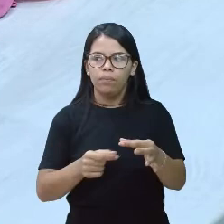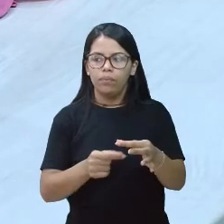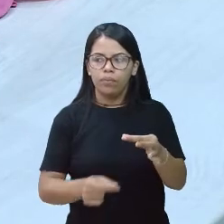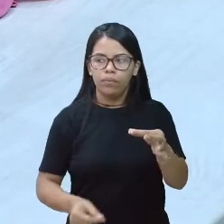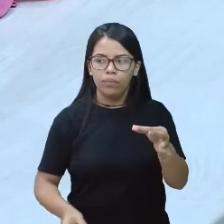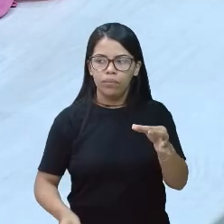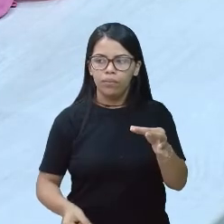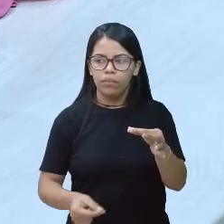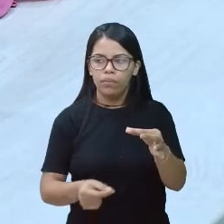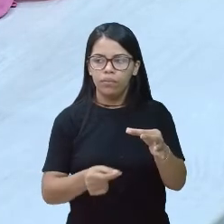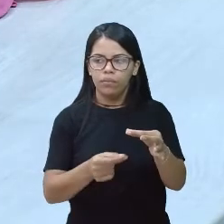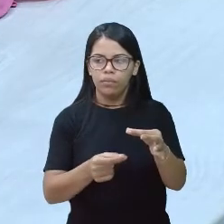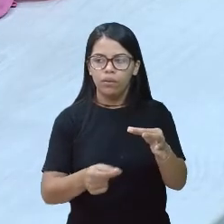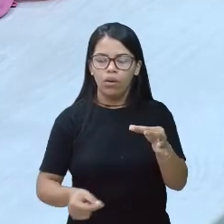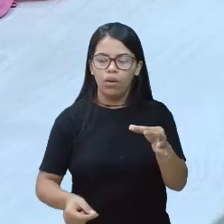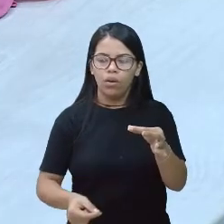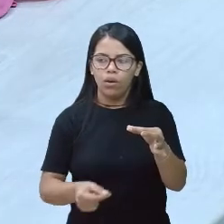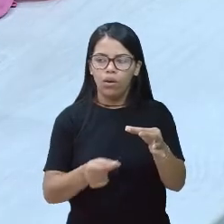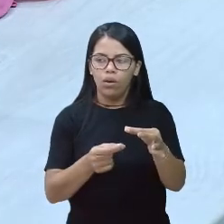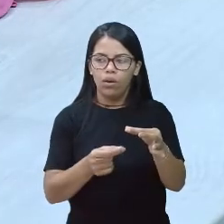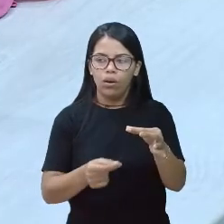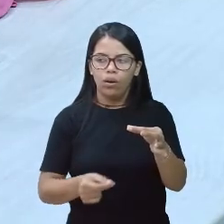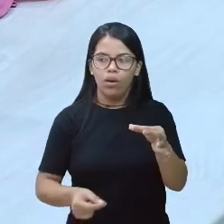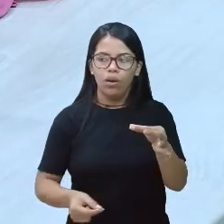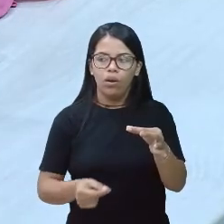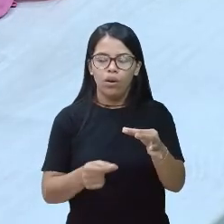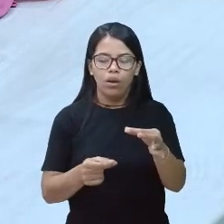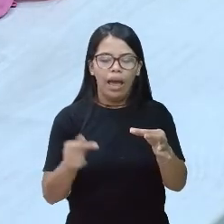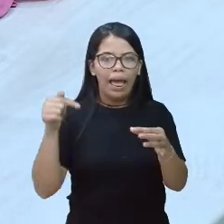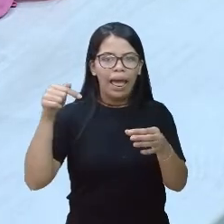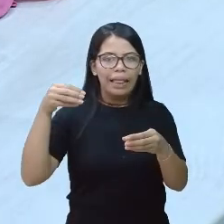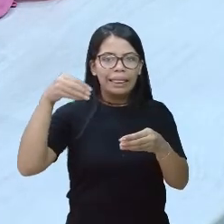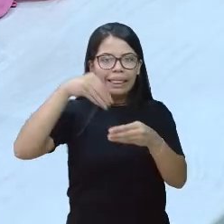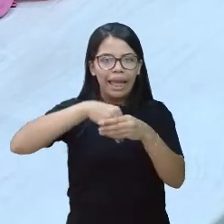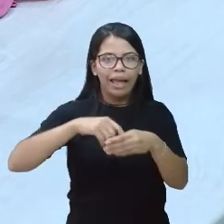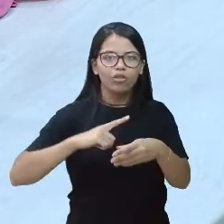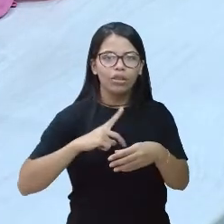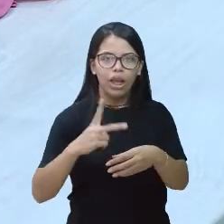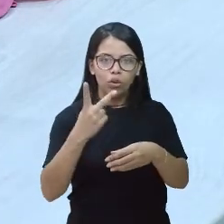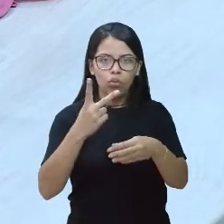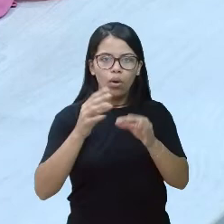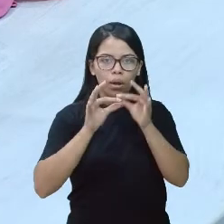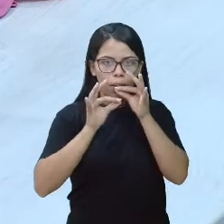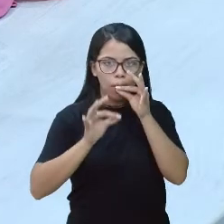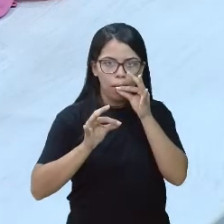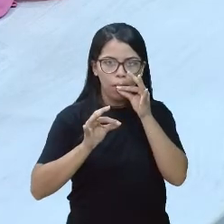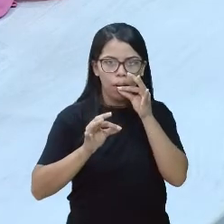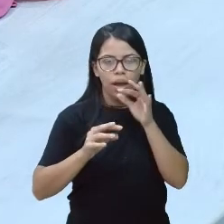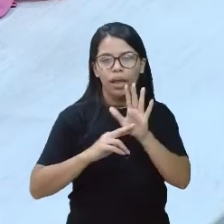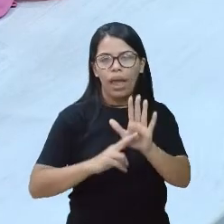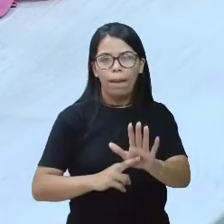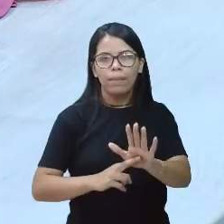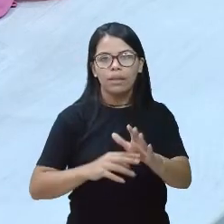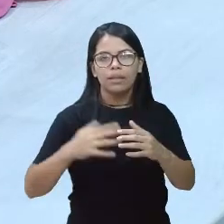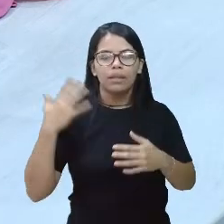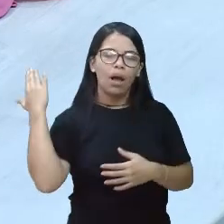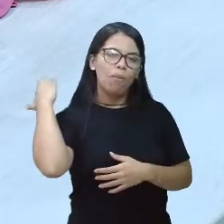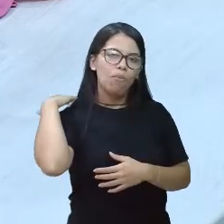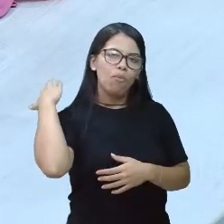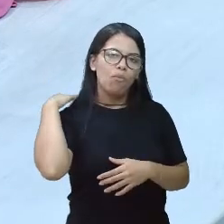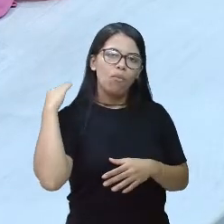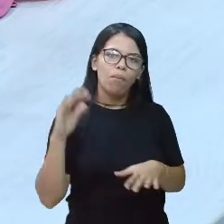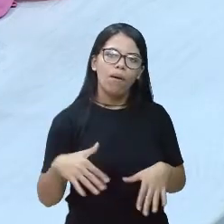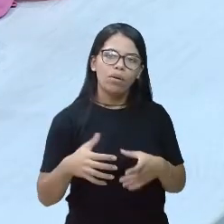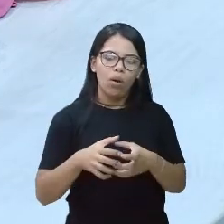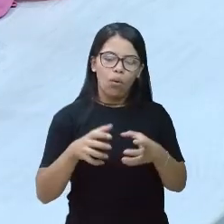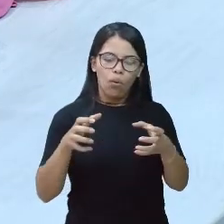enchendo, e quando a gente empurra para cima, elas começam a esvaziar. Então, vocês poderão fazer